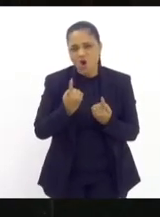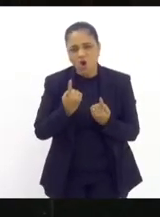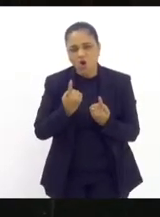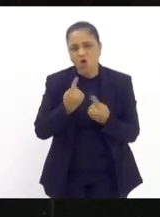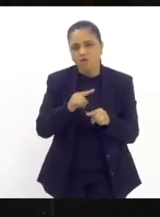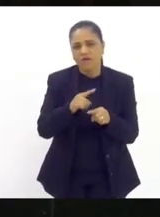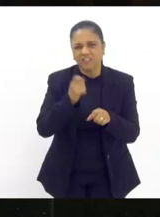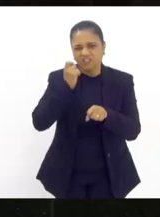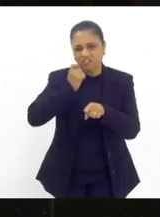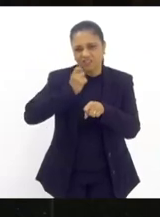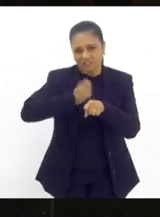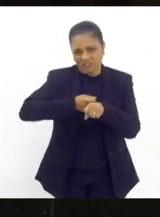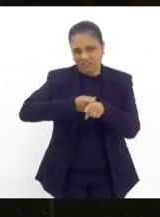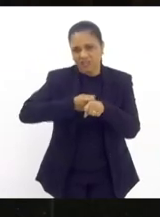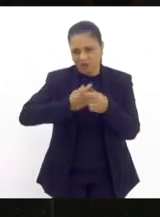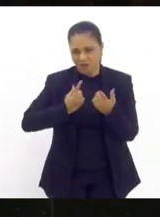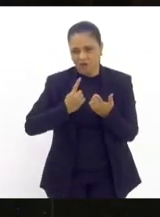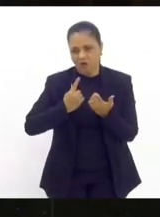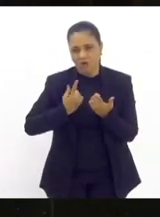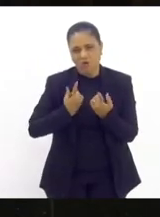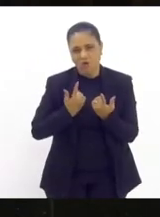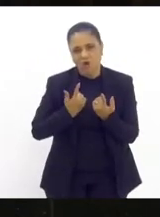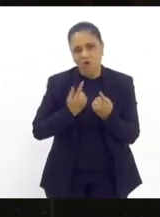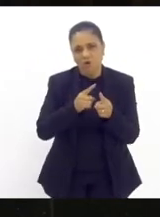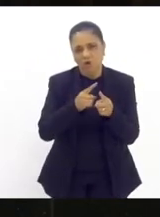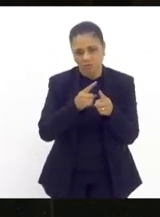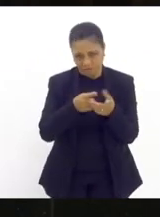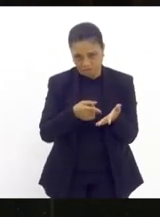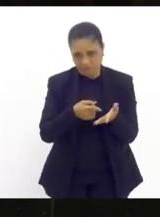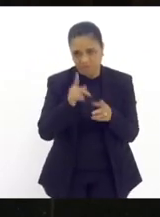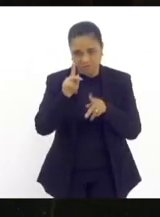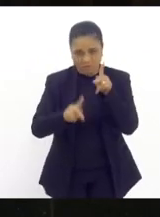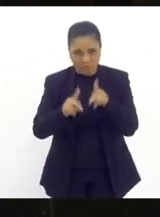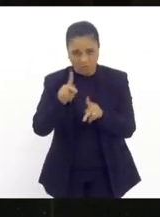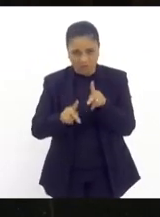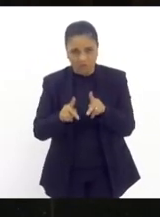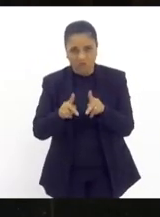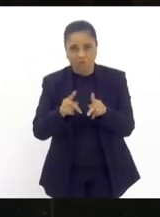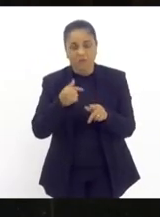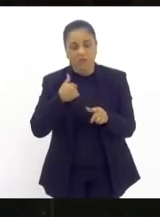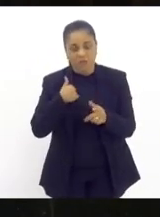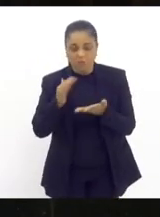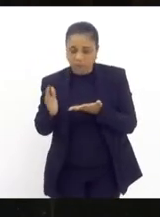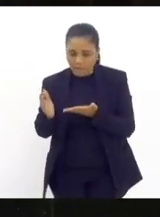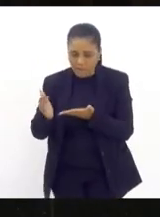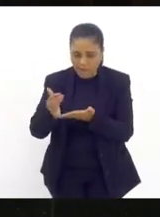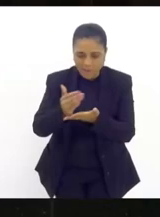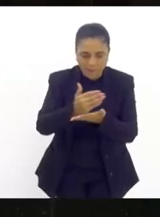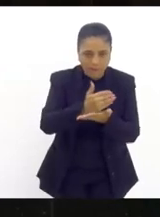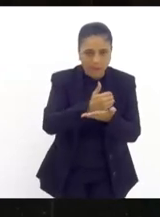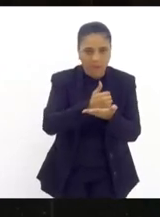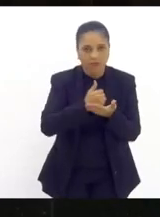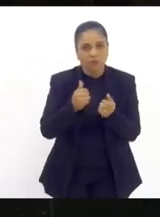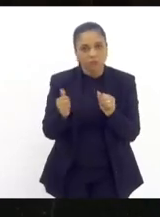contra o povo Fluminense eu fiz um levantamento junto a minha assessoria